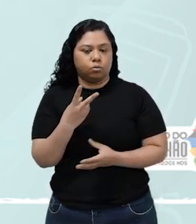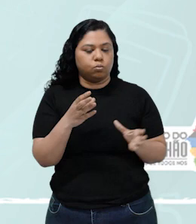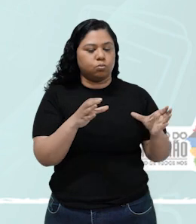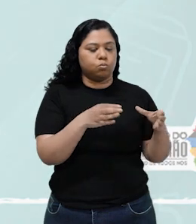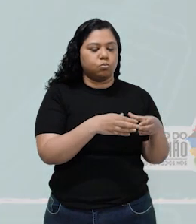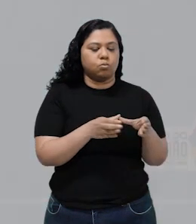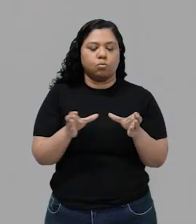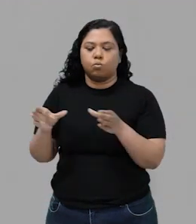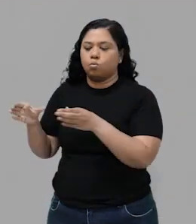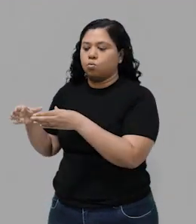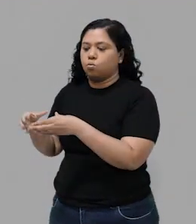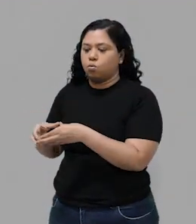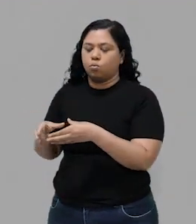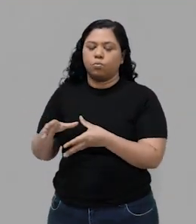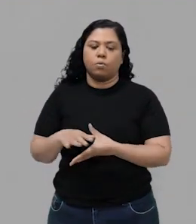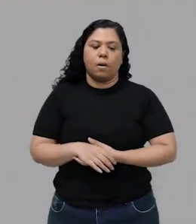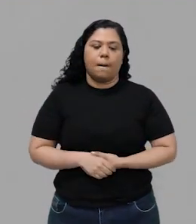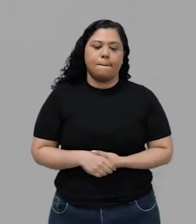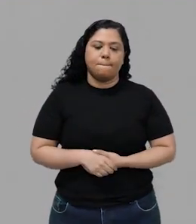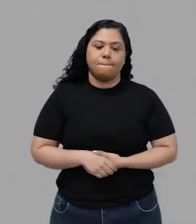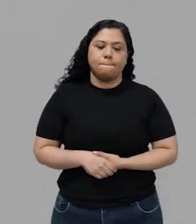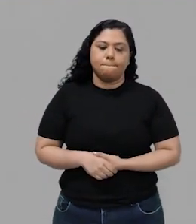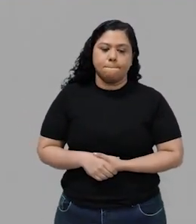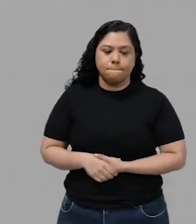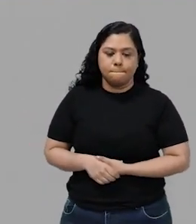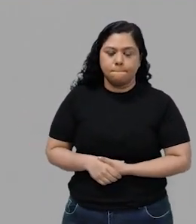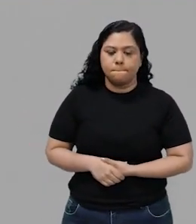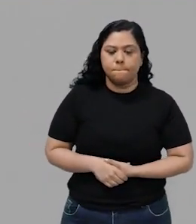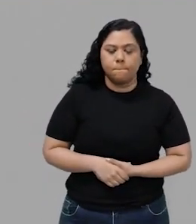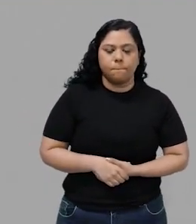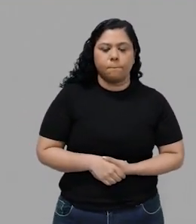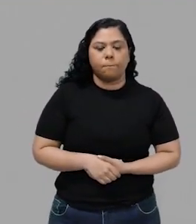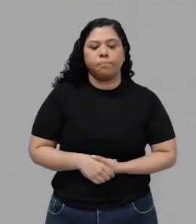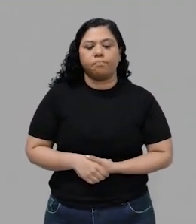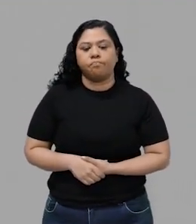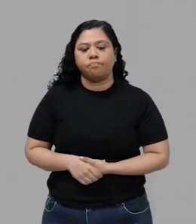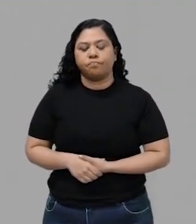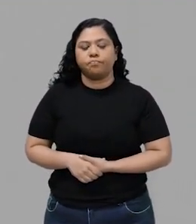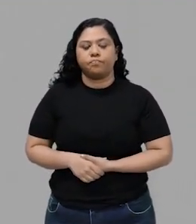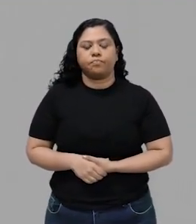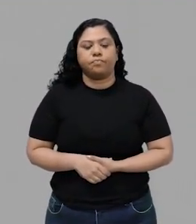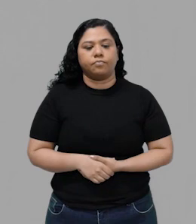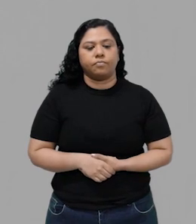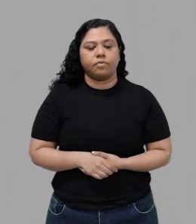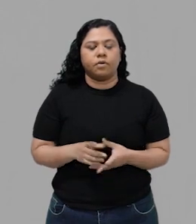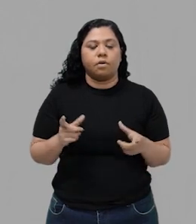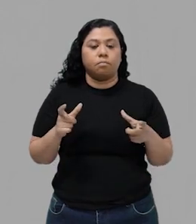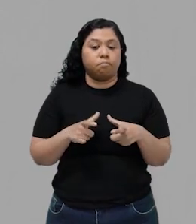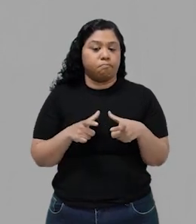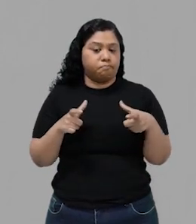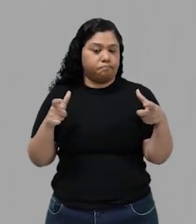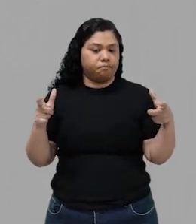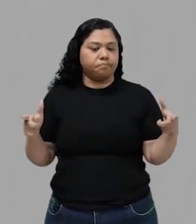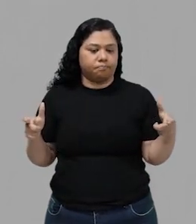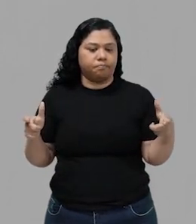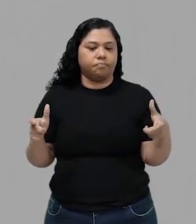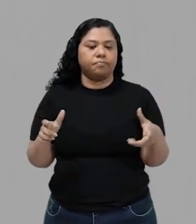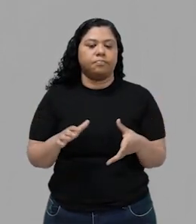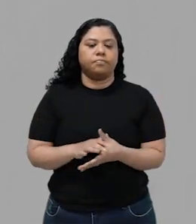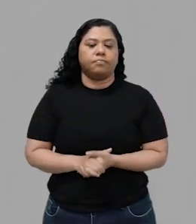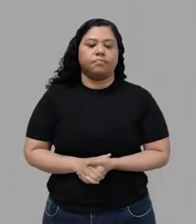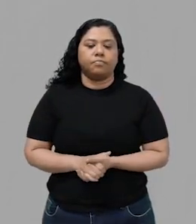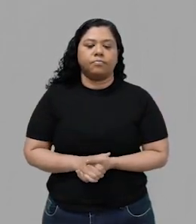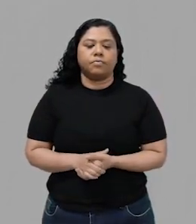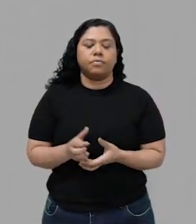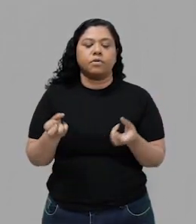carbonilas, um em cada extremidade. Bom, vamos ampliar um pouco mais, certo? Vamos